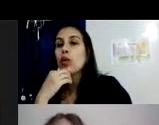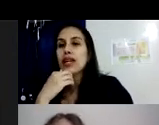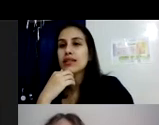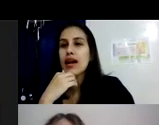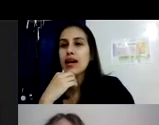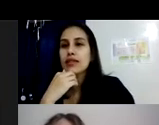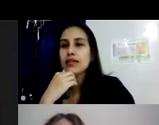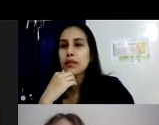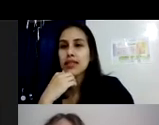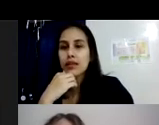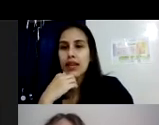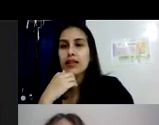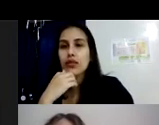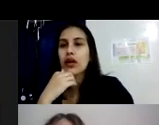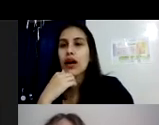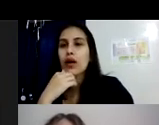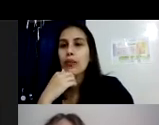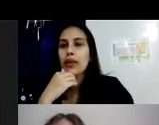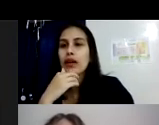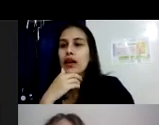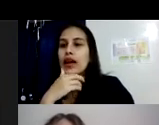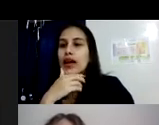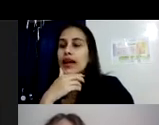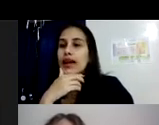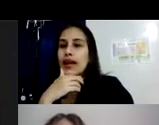são contratadas para trabalhar no local?